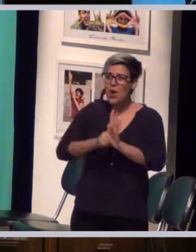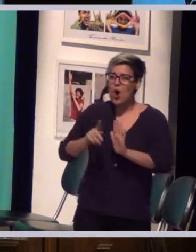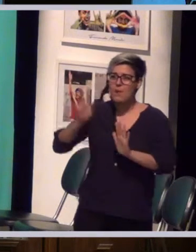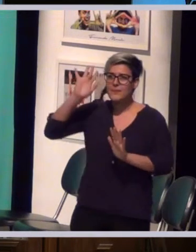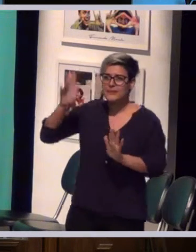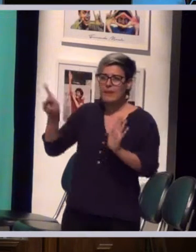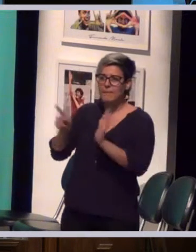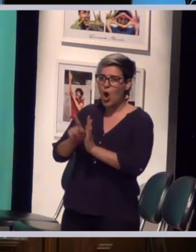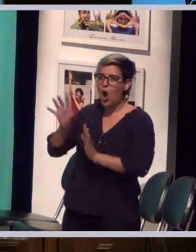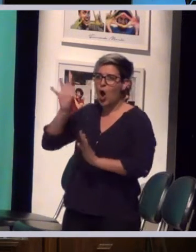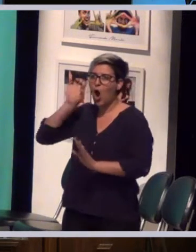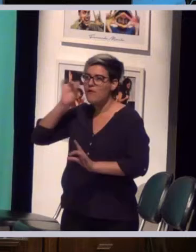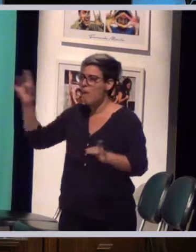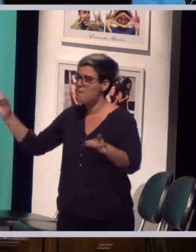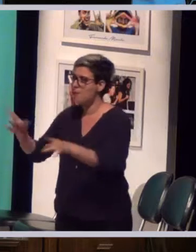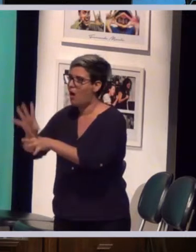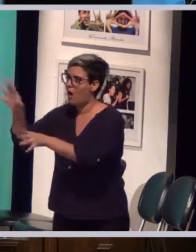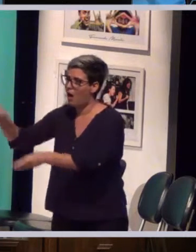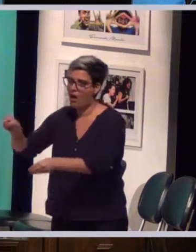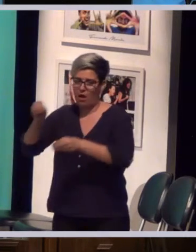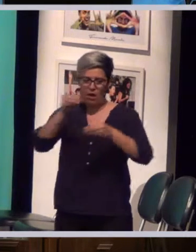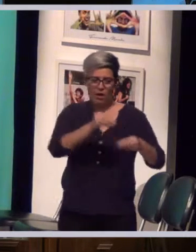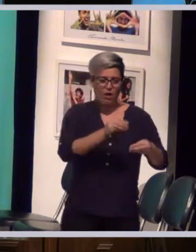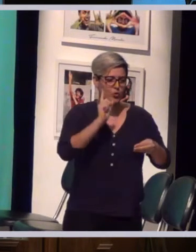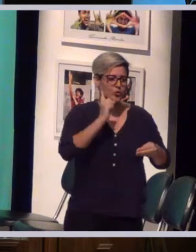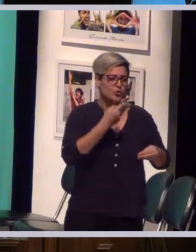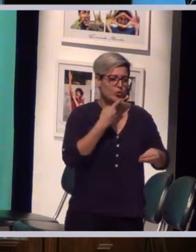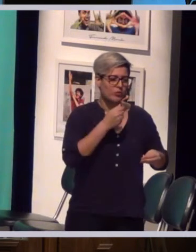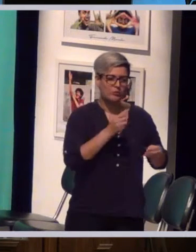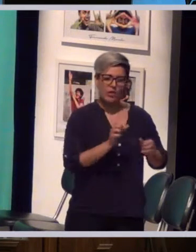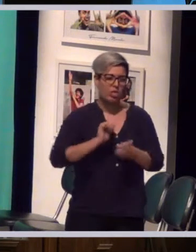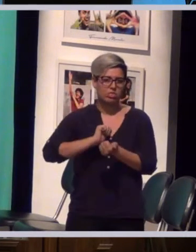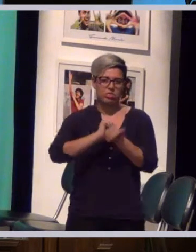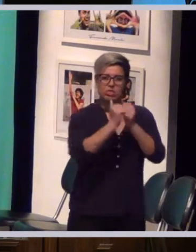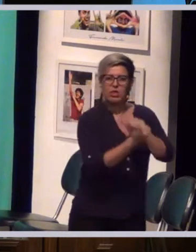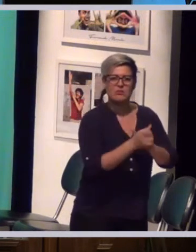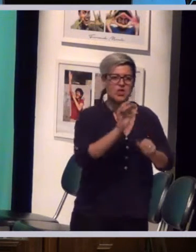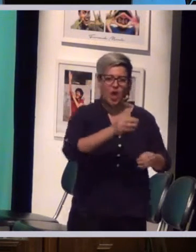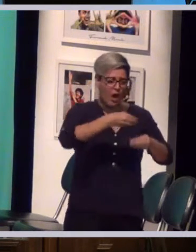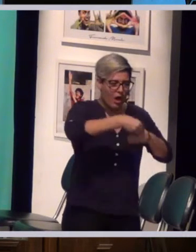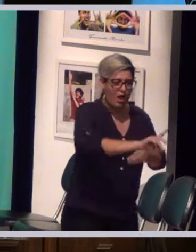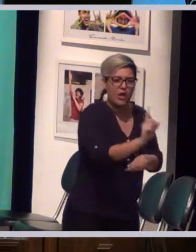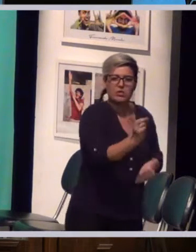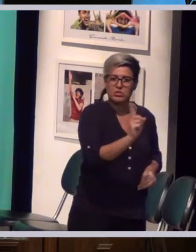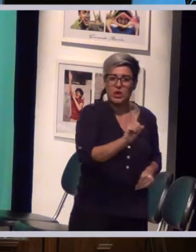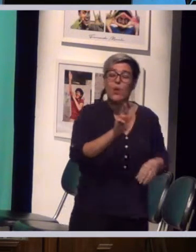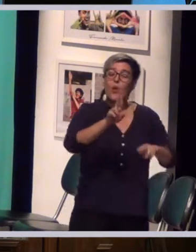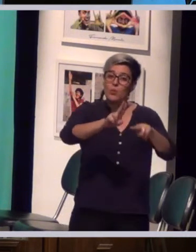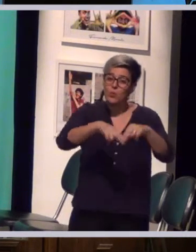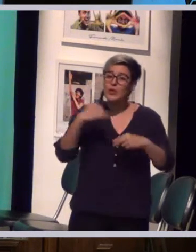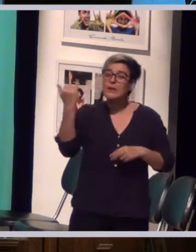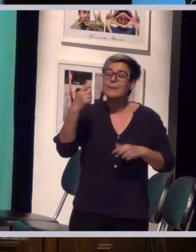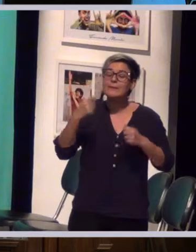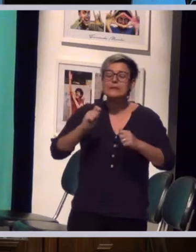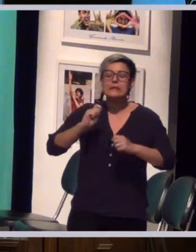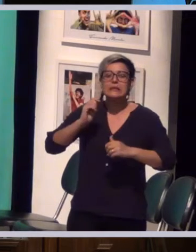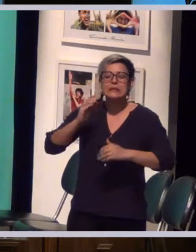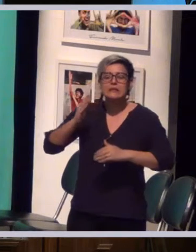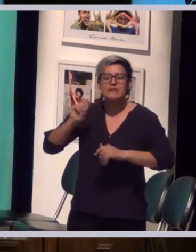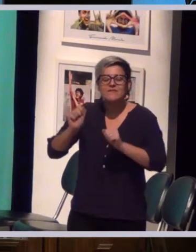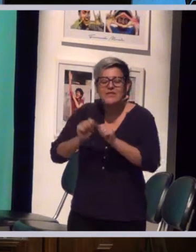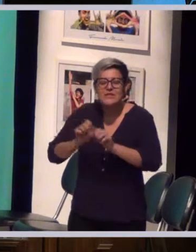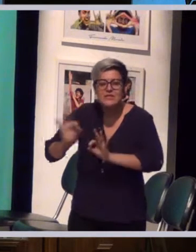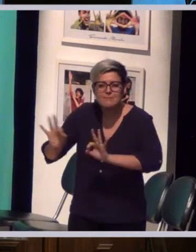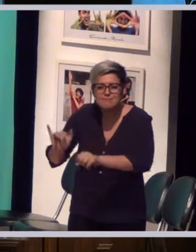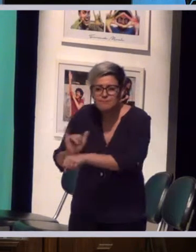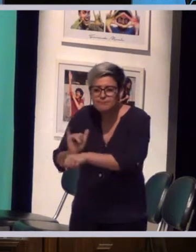Né? Não dá para pegar um modelo de ouvinte e tentar fazer caber no surdo, né, e tentar aplicar. Por isso, a importância de desenvolvermos